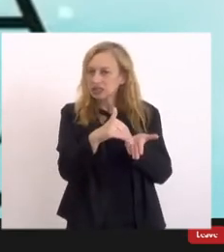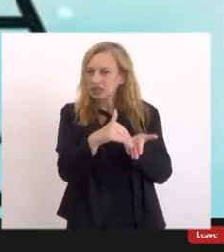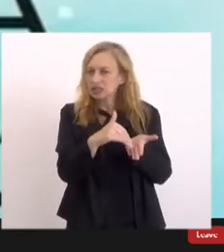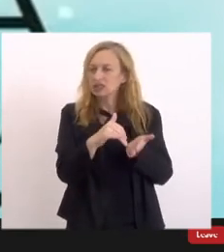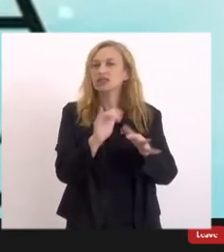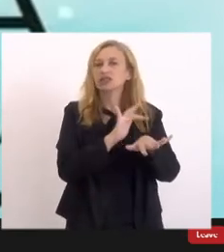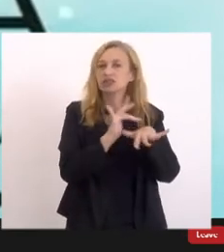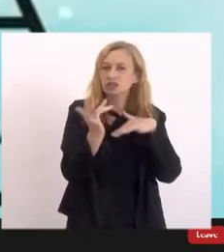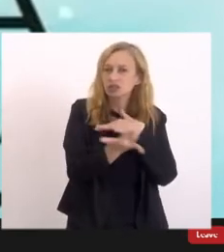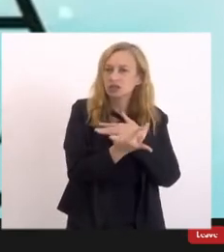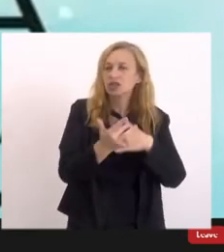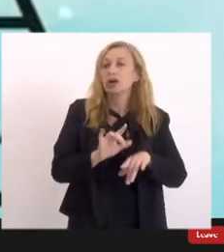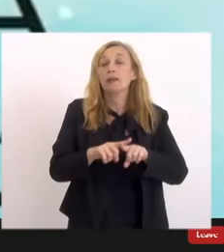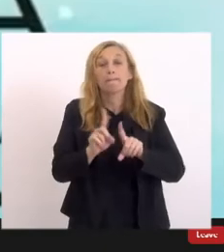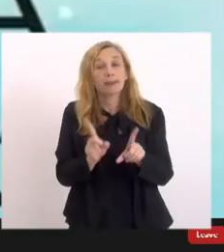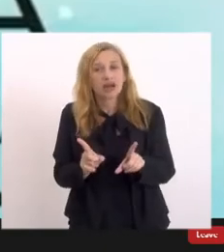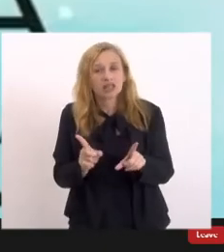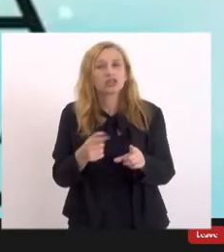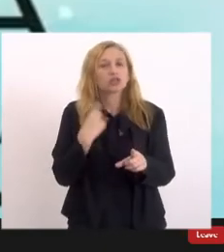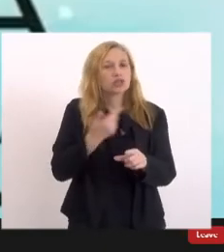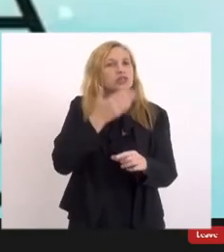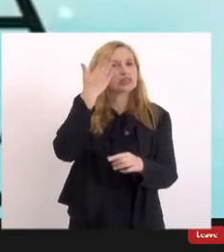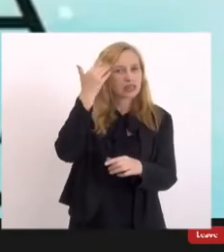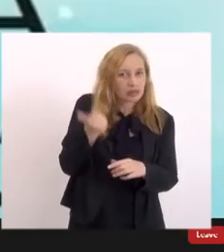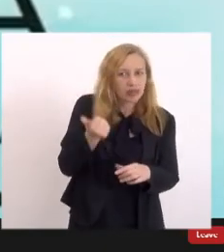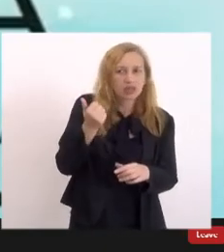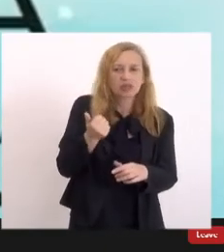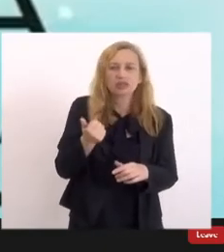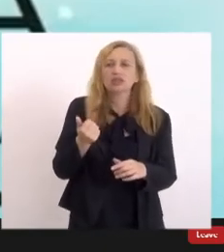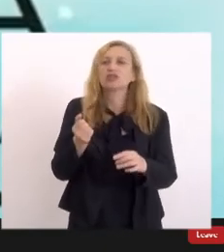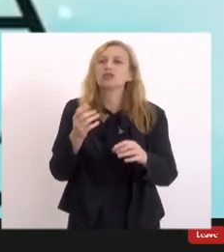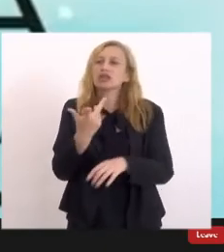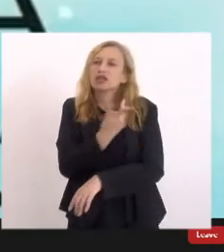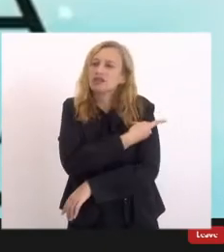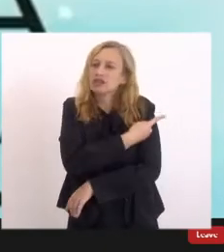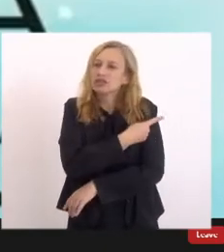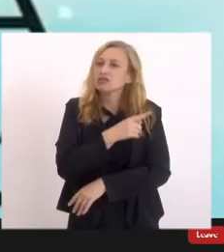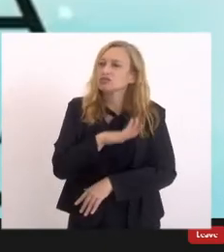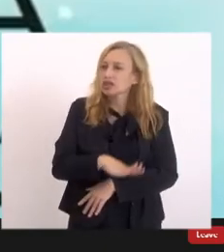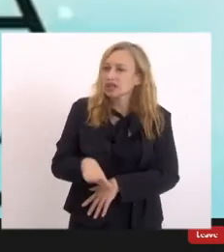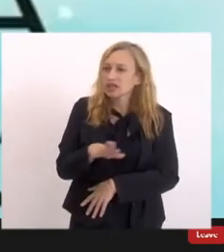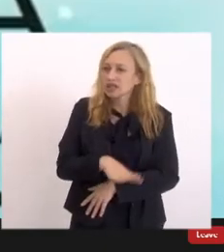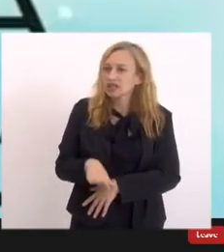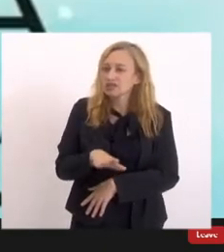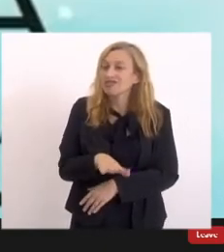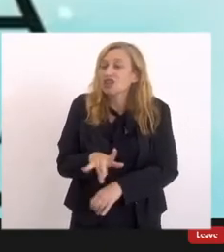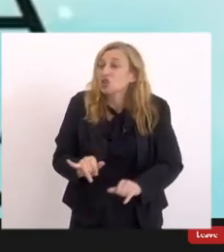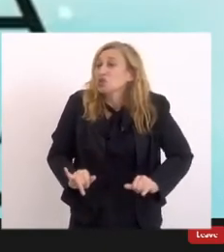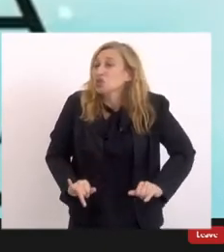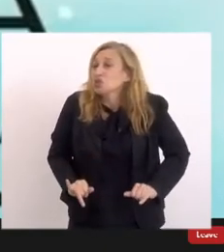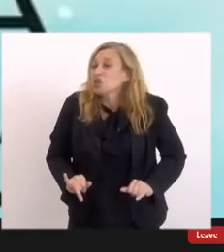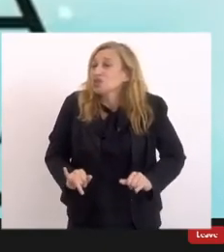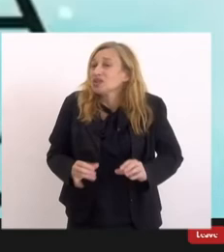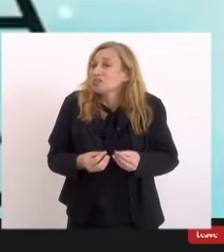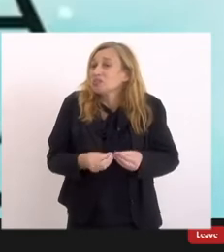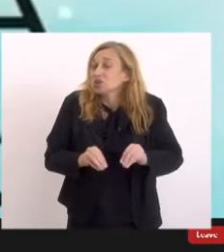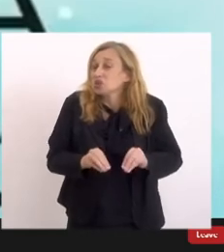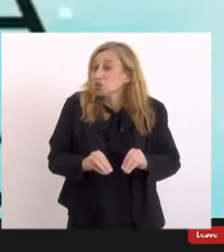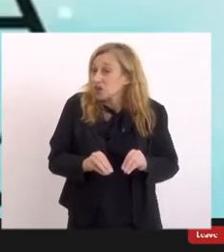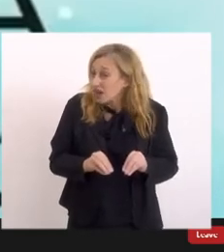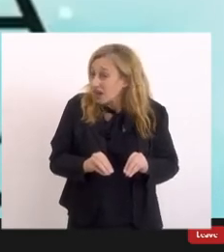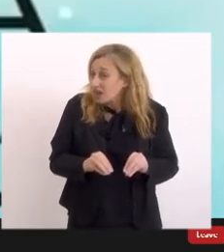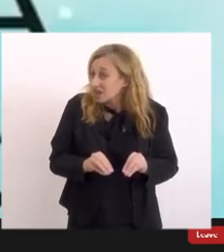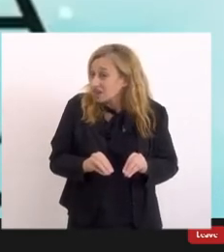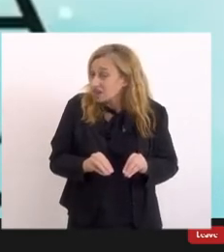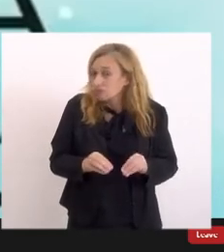redes sociais, mas nós sabemos que a vacinação infantil ela está sofrendo ataques e